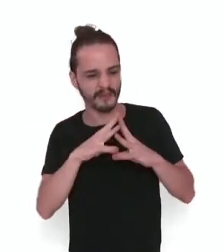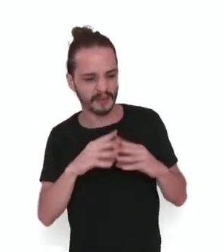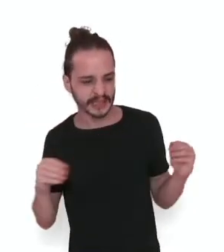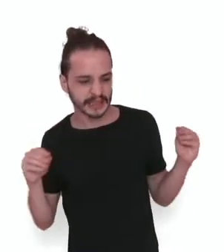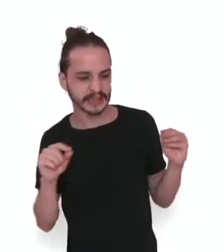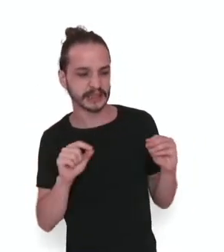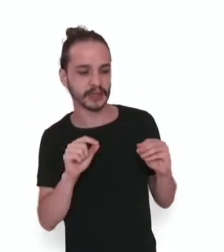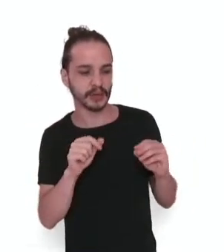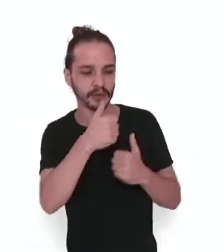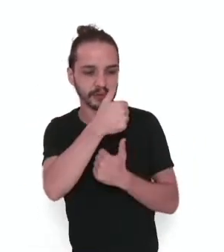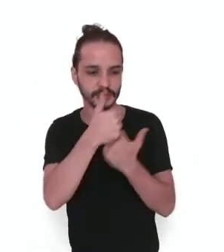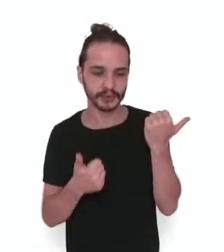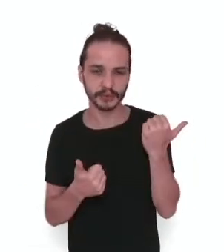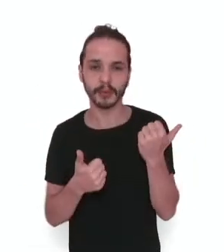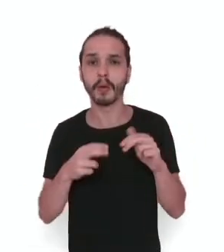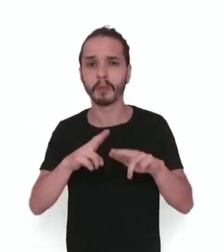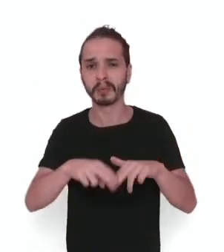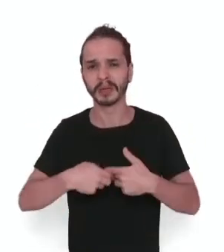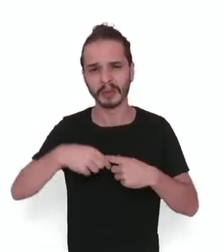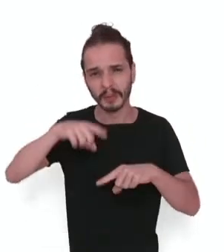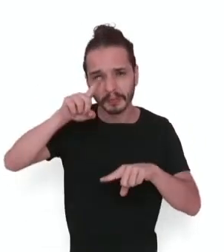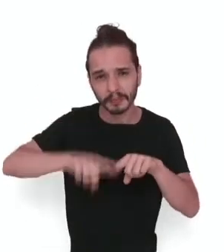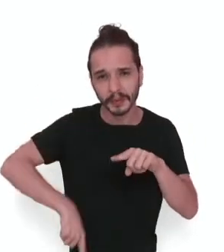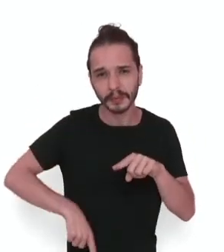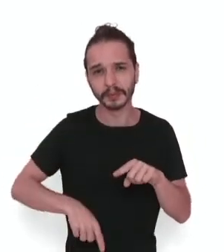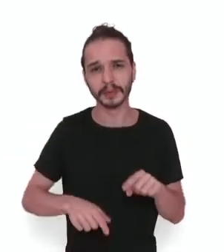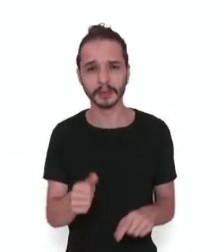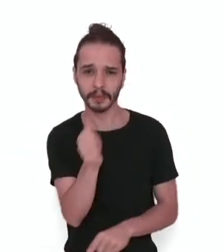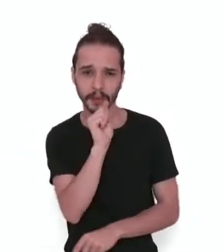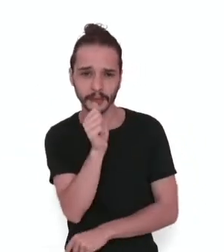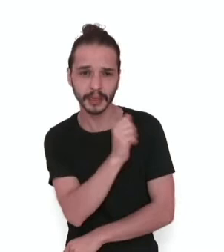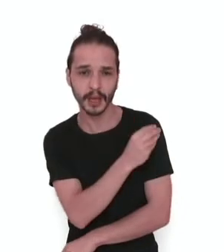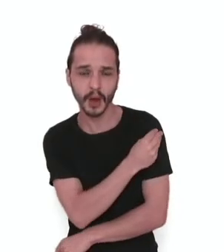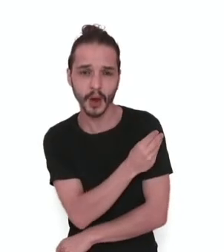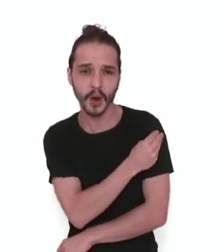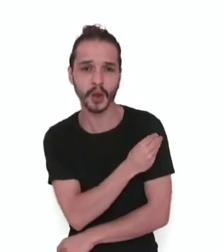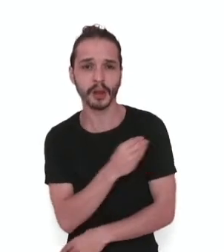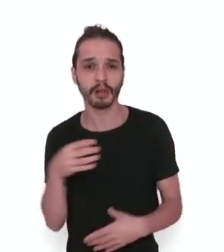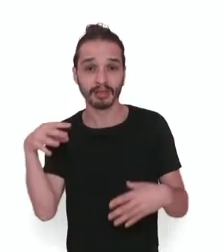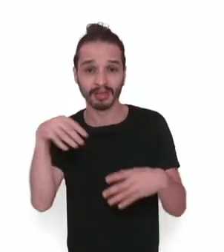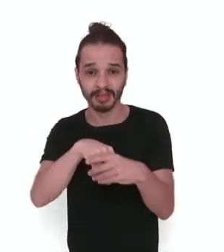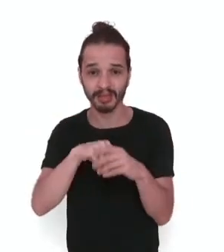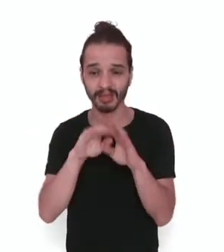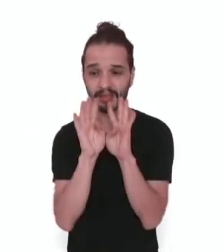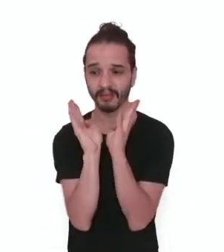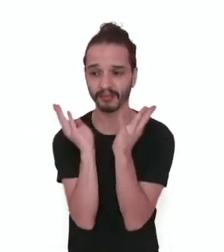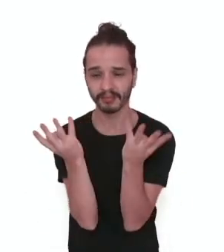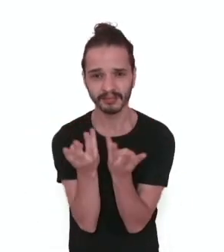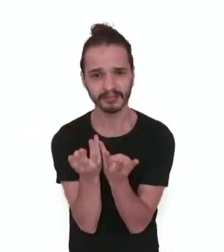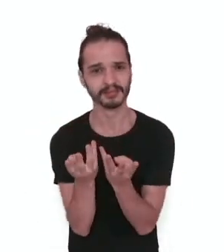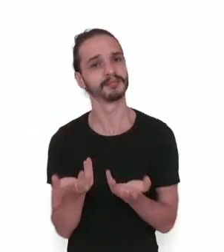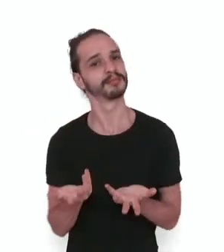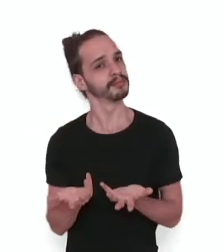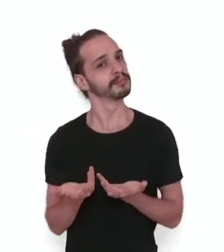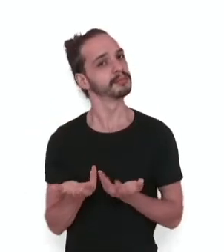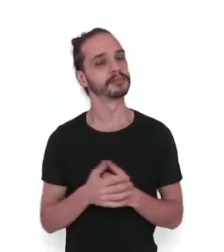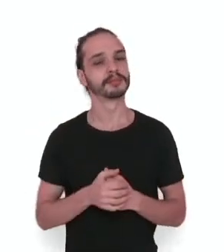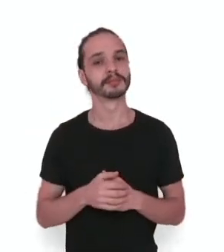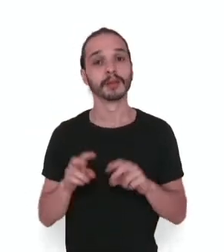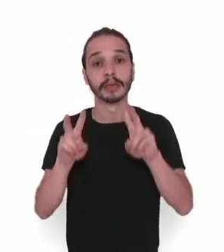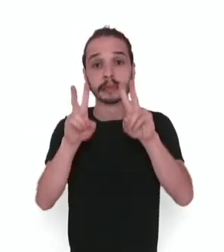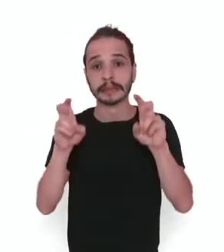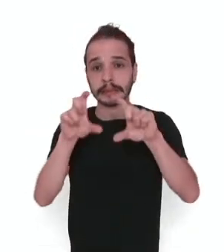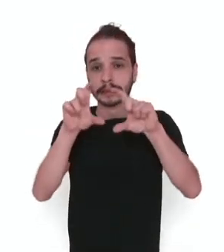de futebol à proibição de bebida alcoólica no interior das arenas. De acordo com o trecho acima,